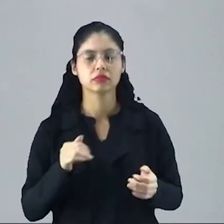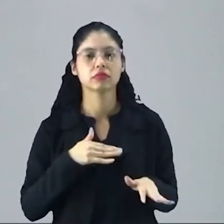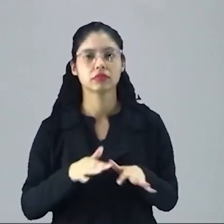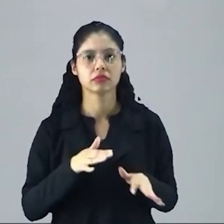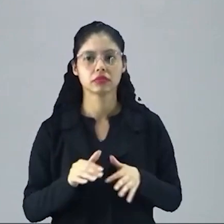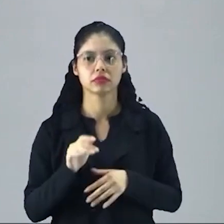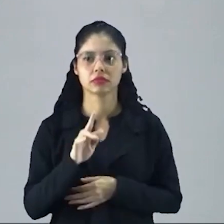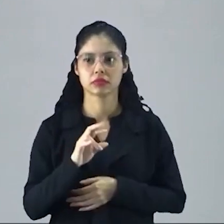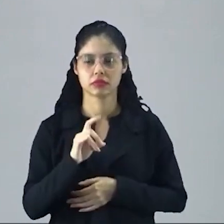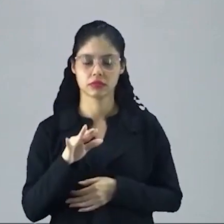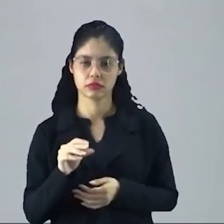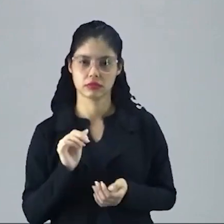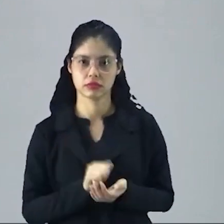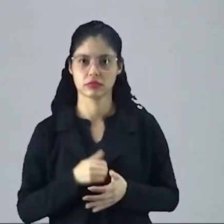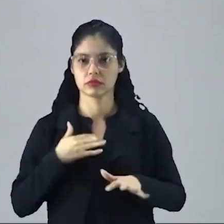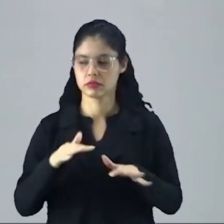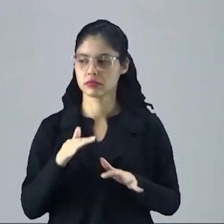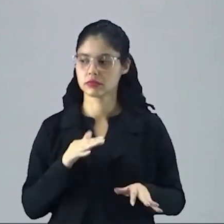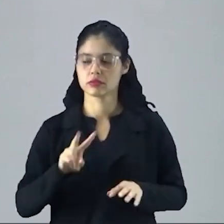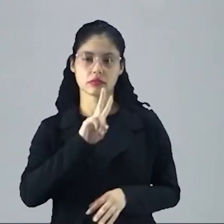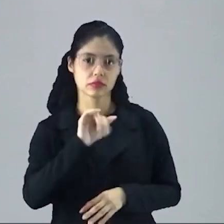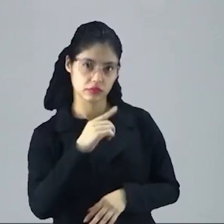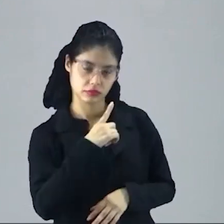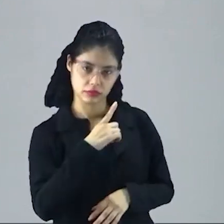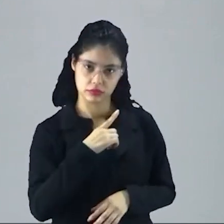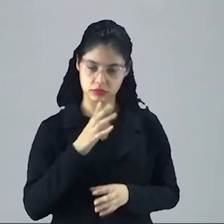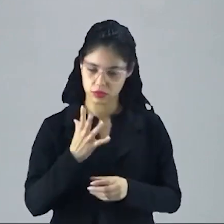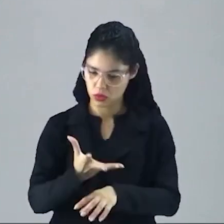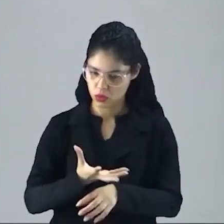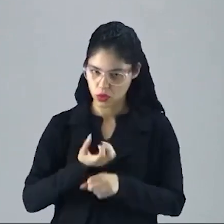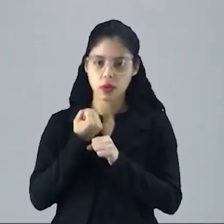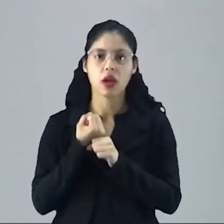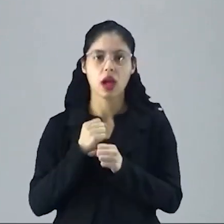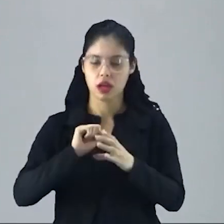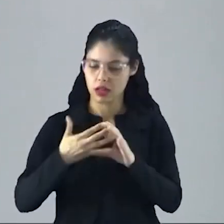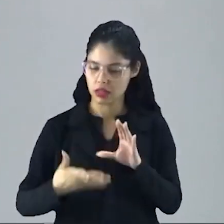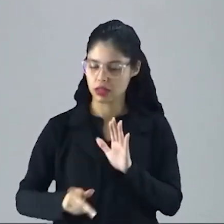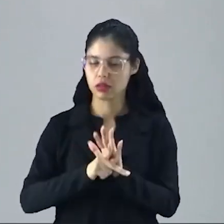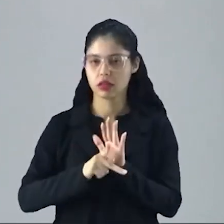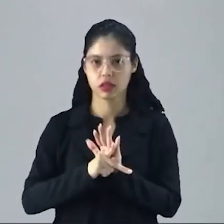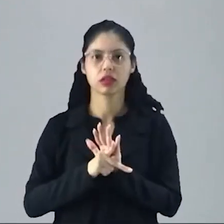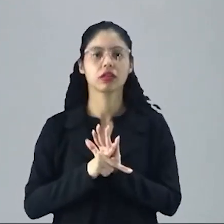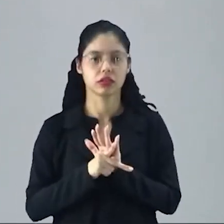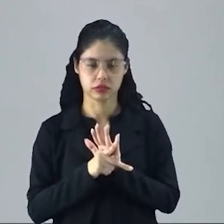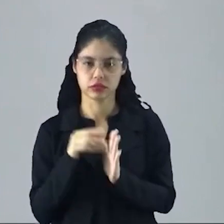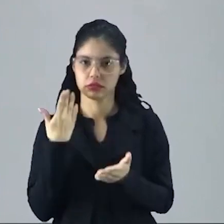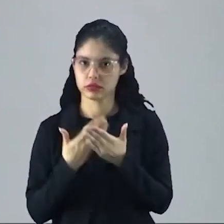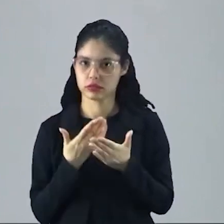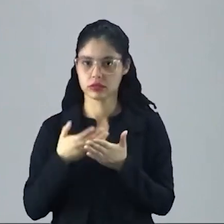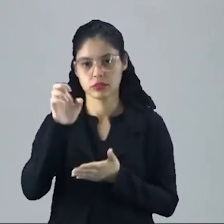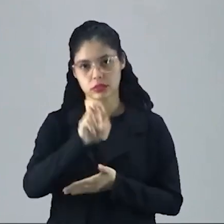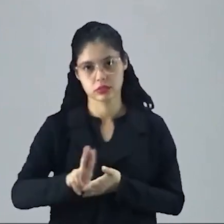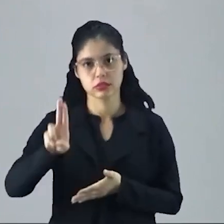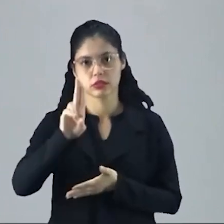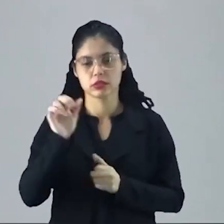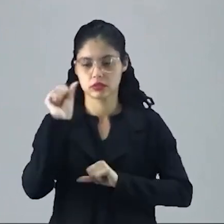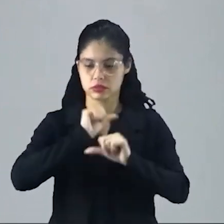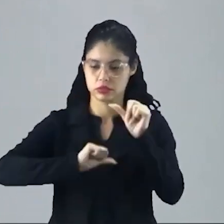movimento antropofágico, era esse movimento que vai absorver as características estudadas na Europa